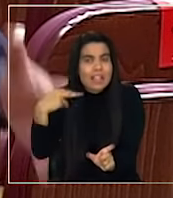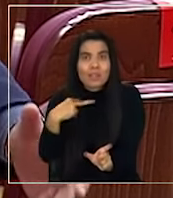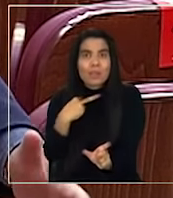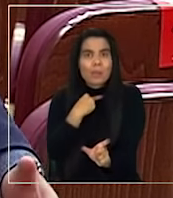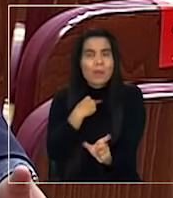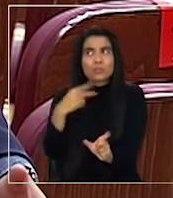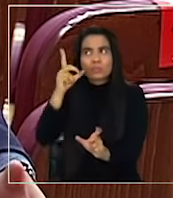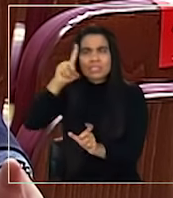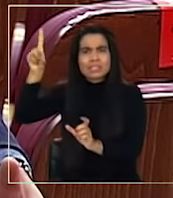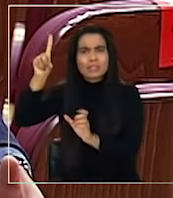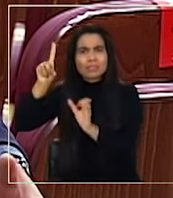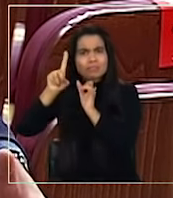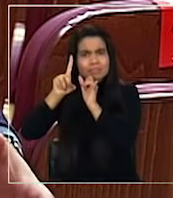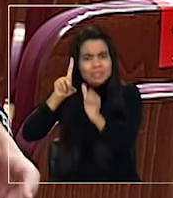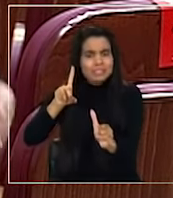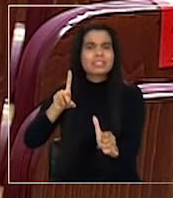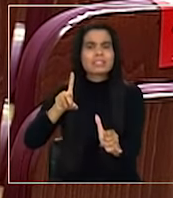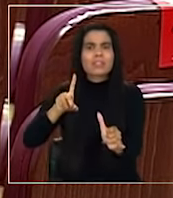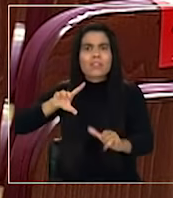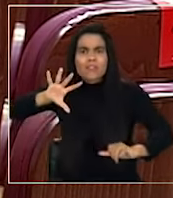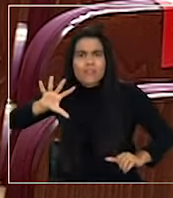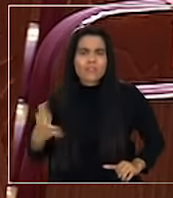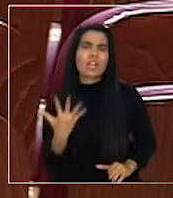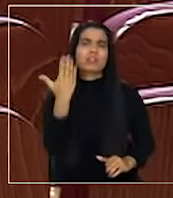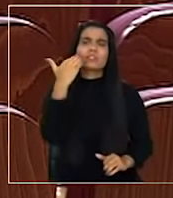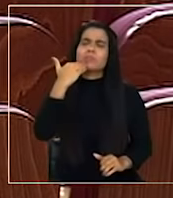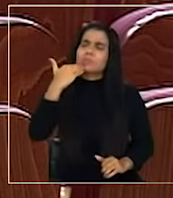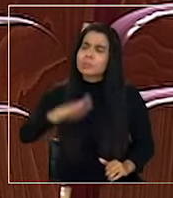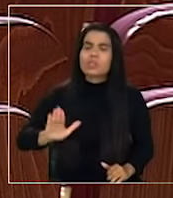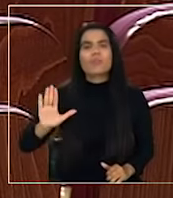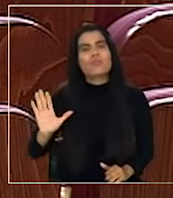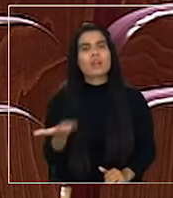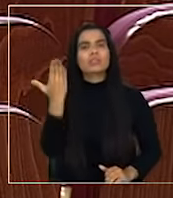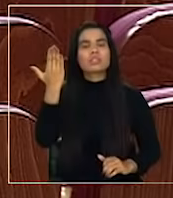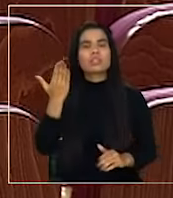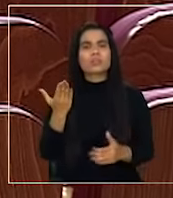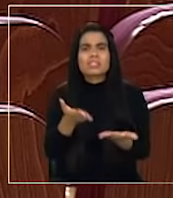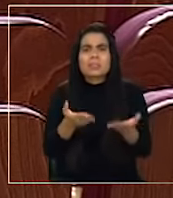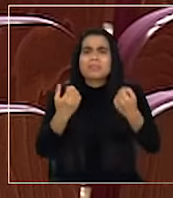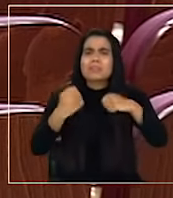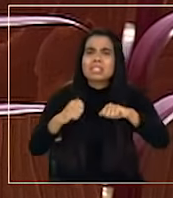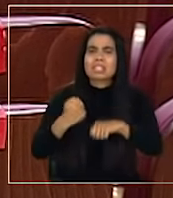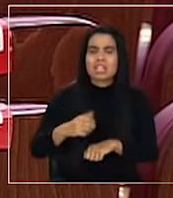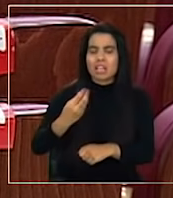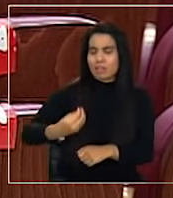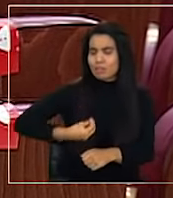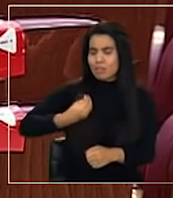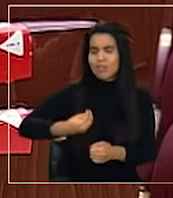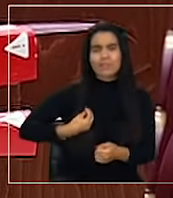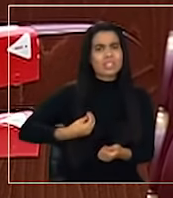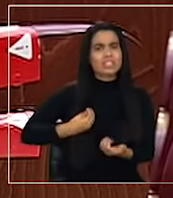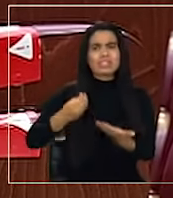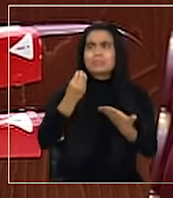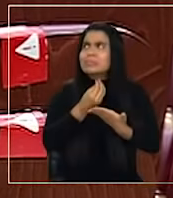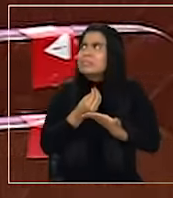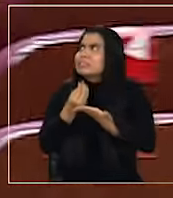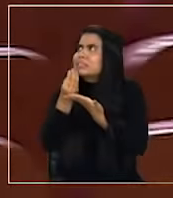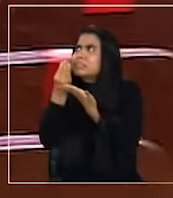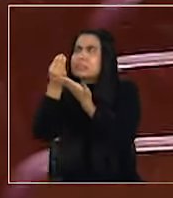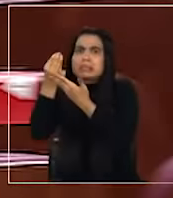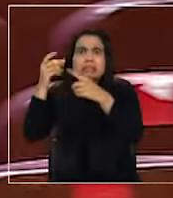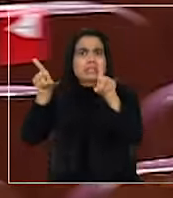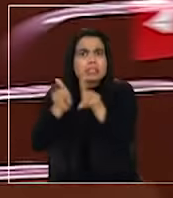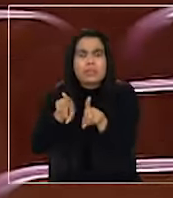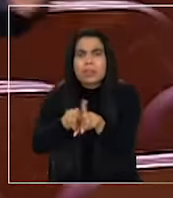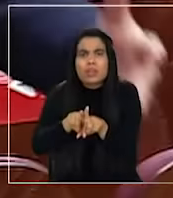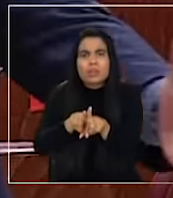Ele vai cumprir. Então você tem que colocar a sua vida sobre essa palavra, como você tem colocado a sua